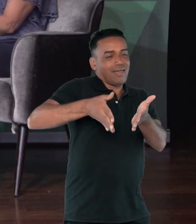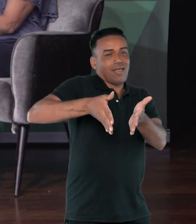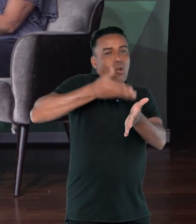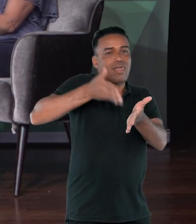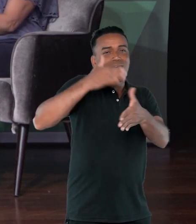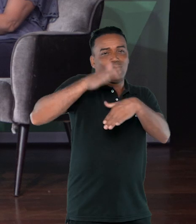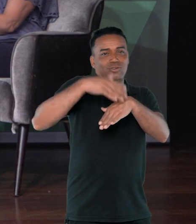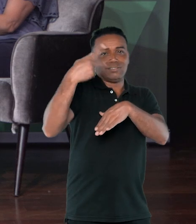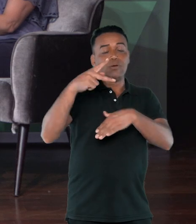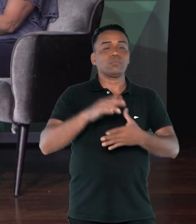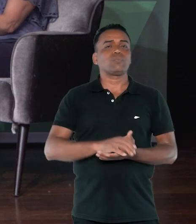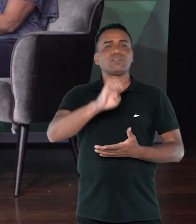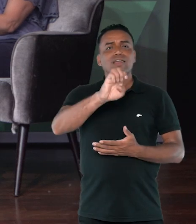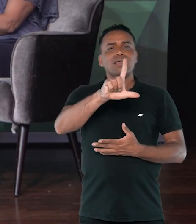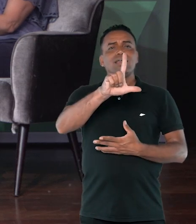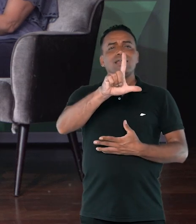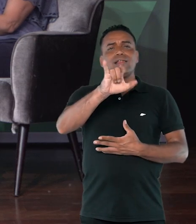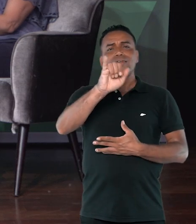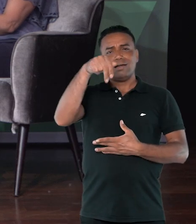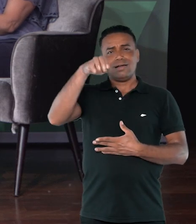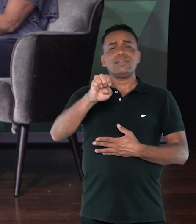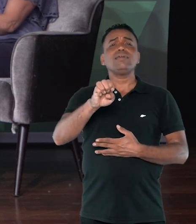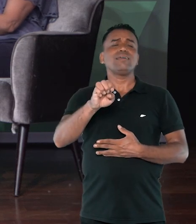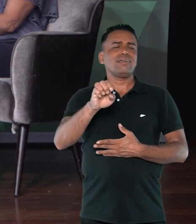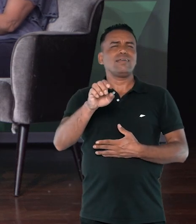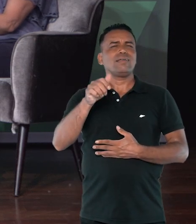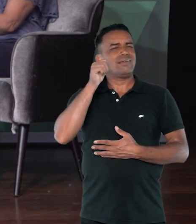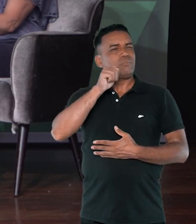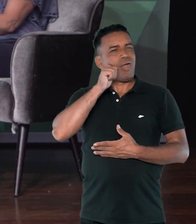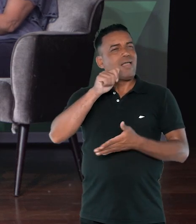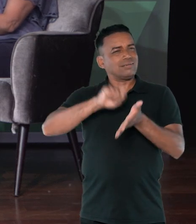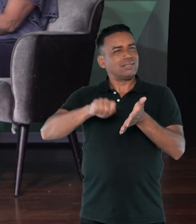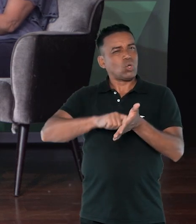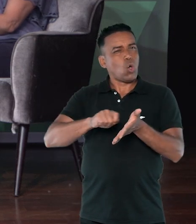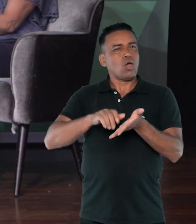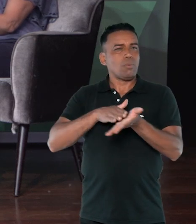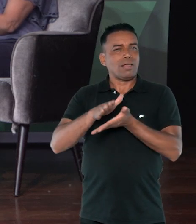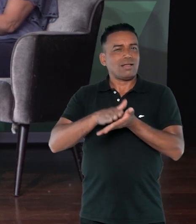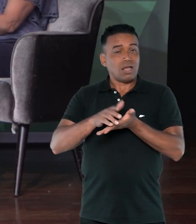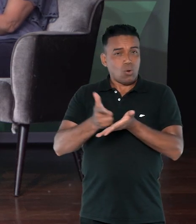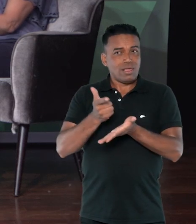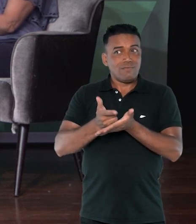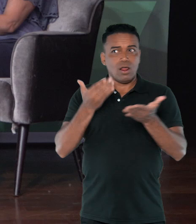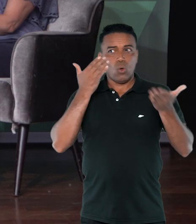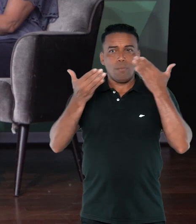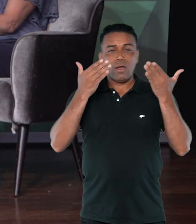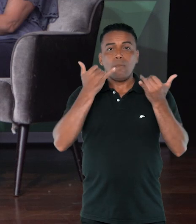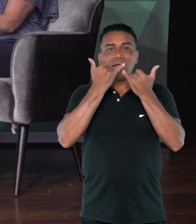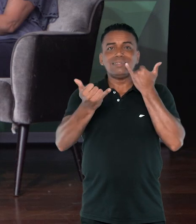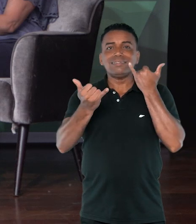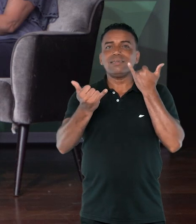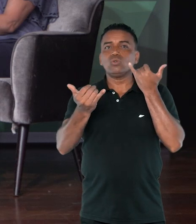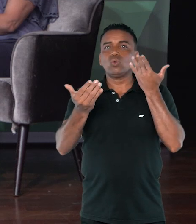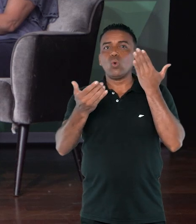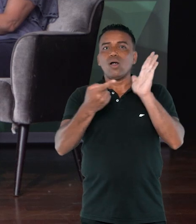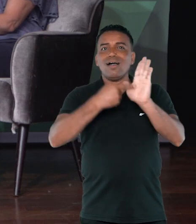que ela precisou se refugiar mesmo, antes até de fazer a divulgação, que foi assim muito difícil para